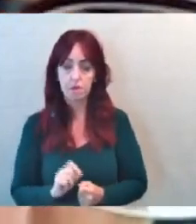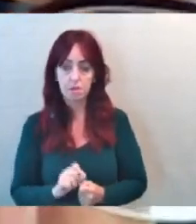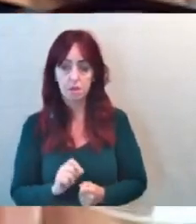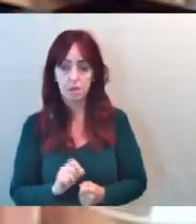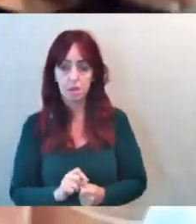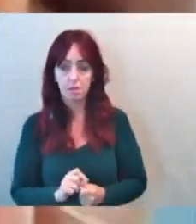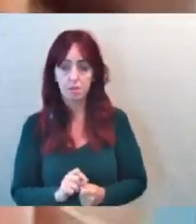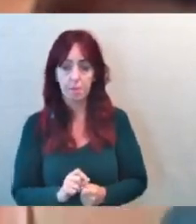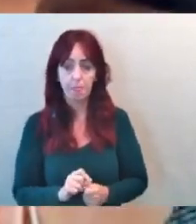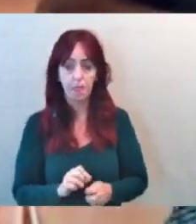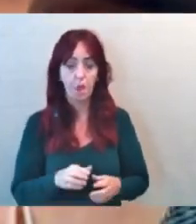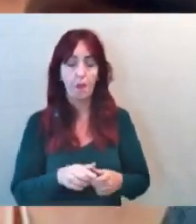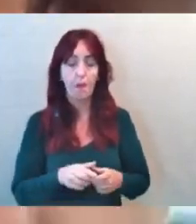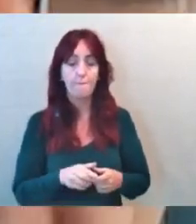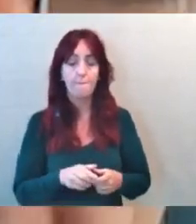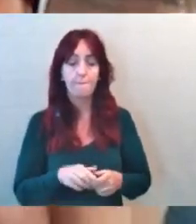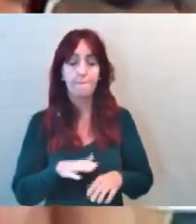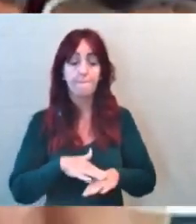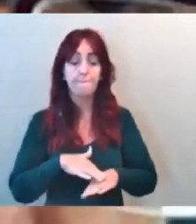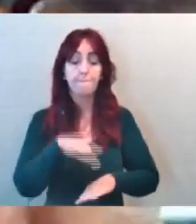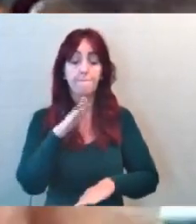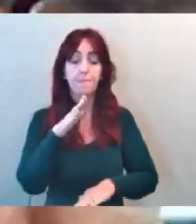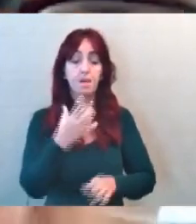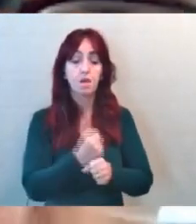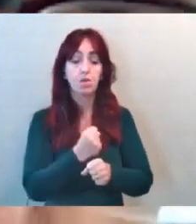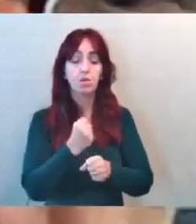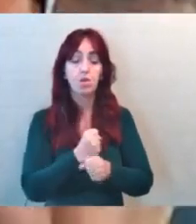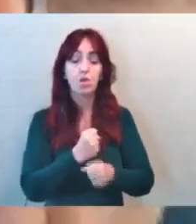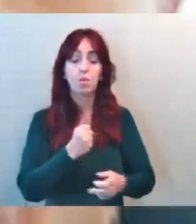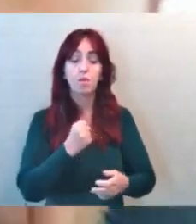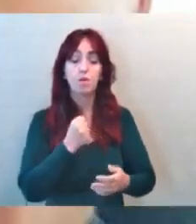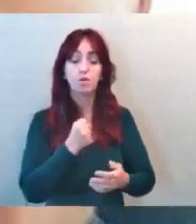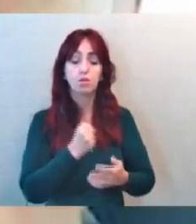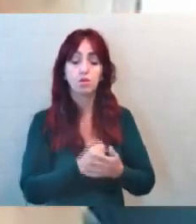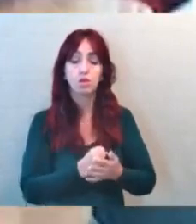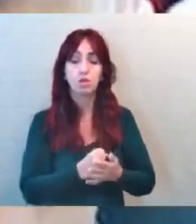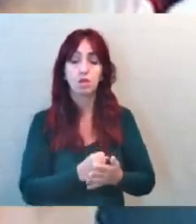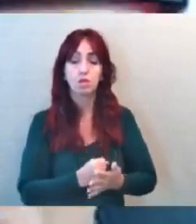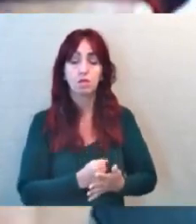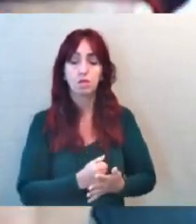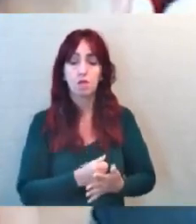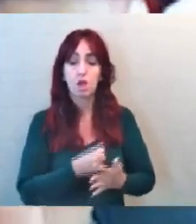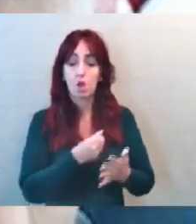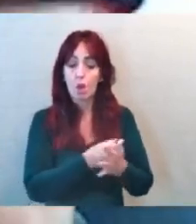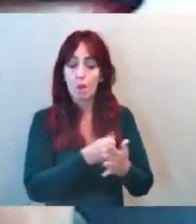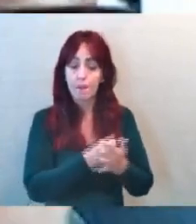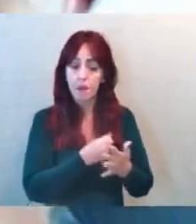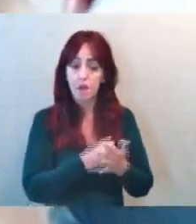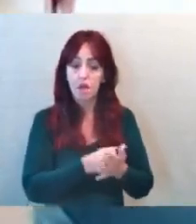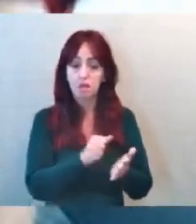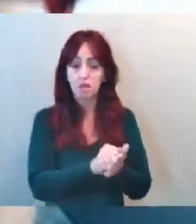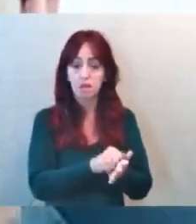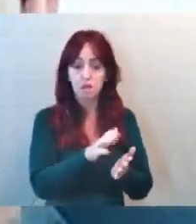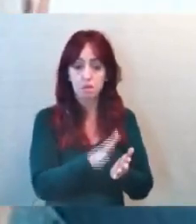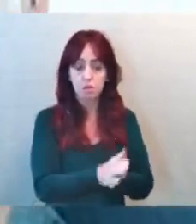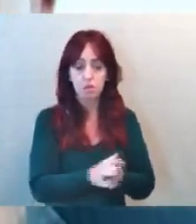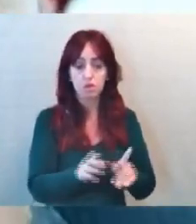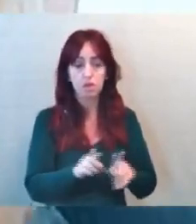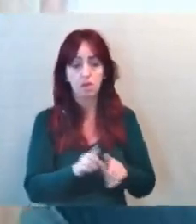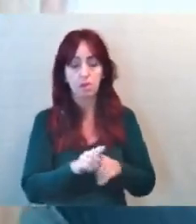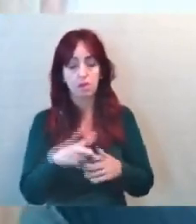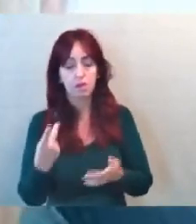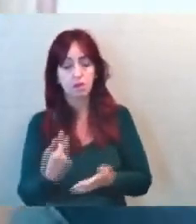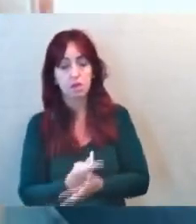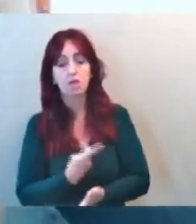o maior número de cobrança das multas com o menor número de execução fiscal, de